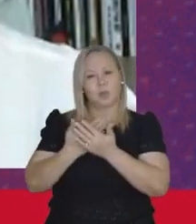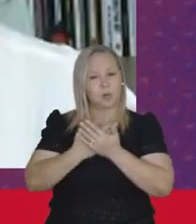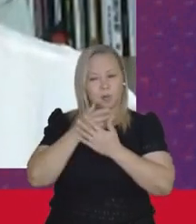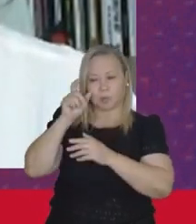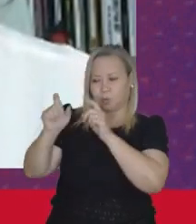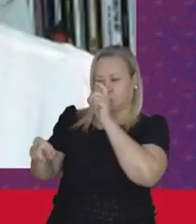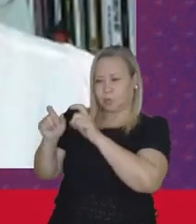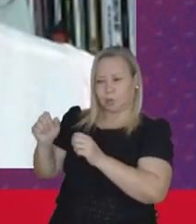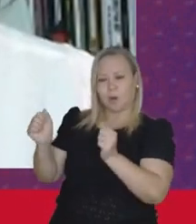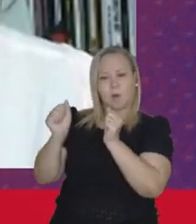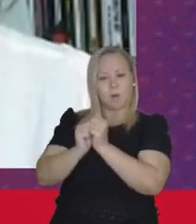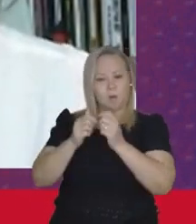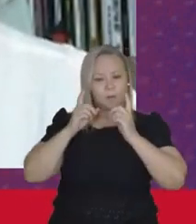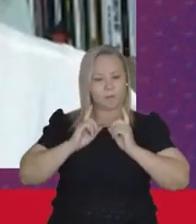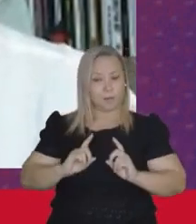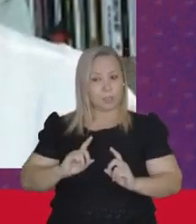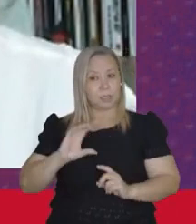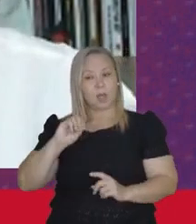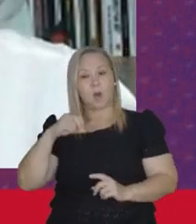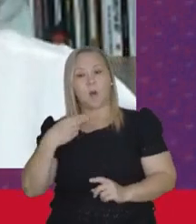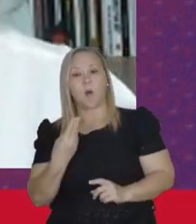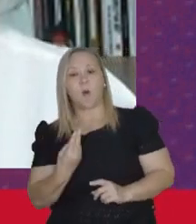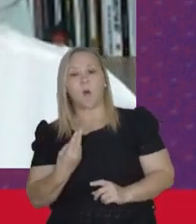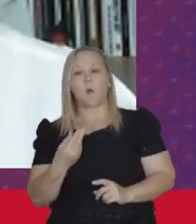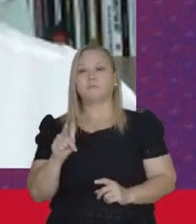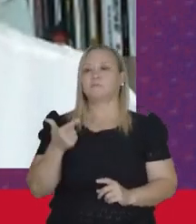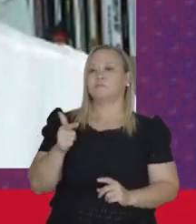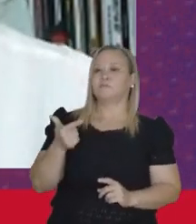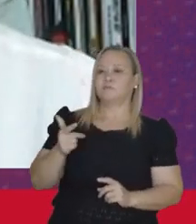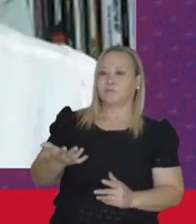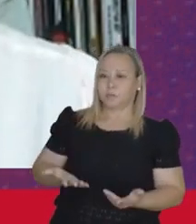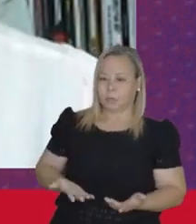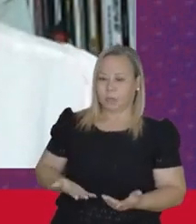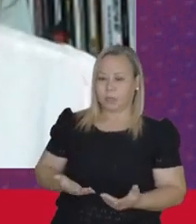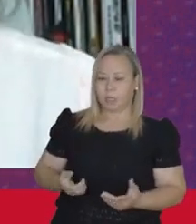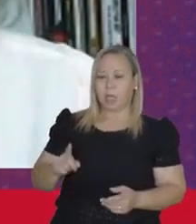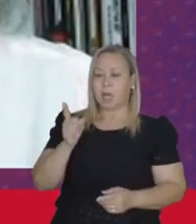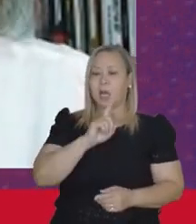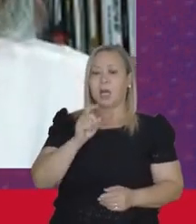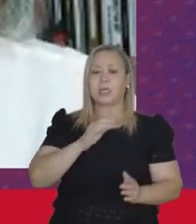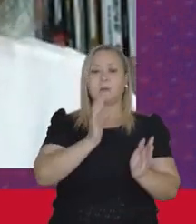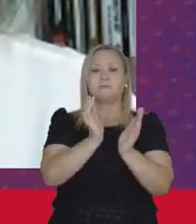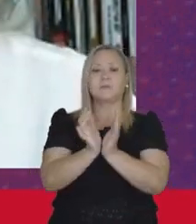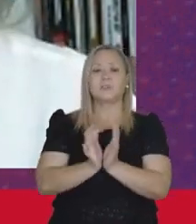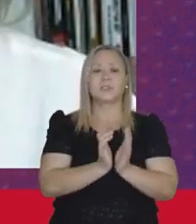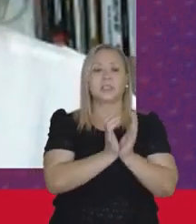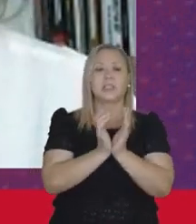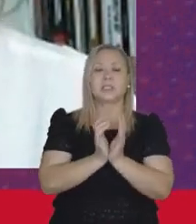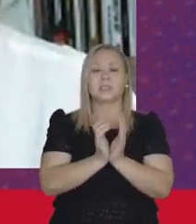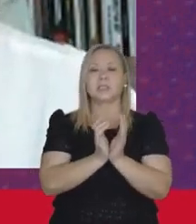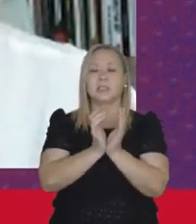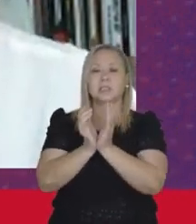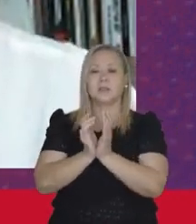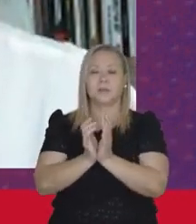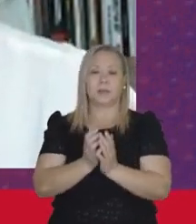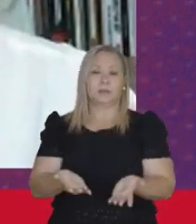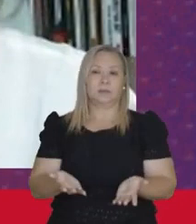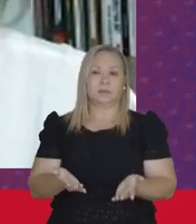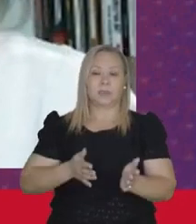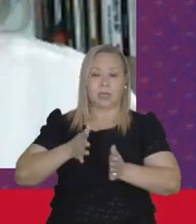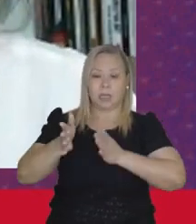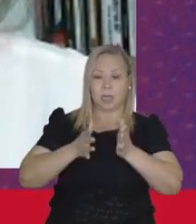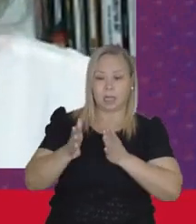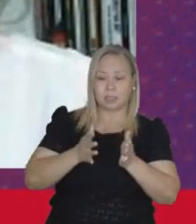com e sem deficiência. Ela não classifica e seleciona aqueles que vão ter acesso ao ensino comum